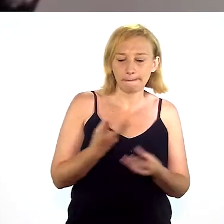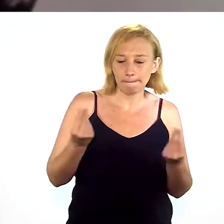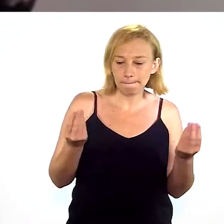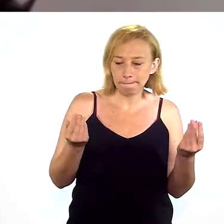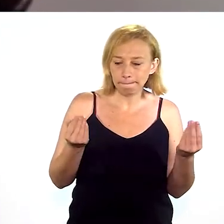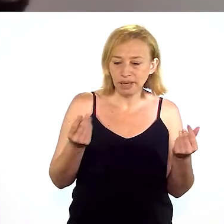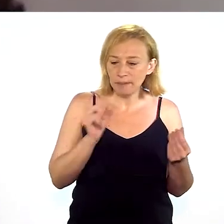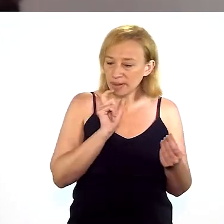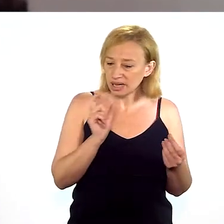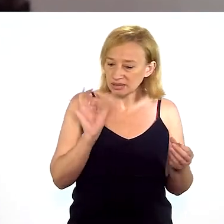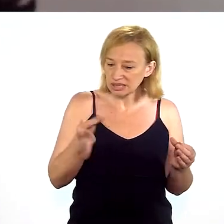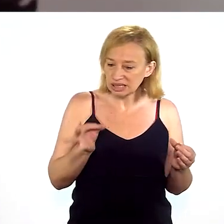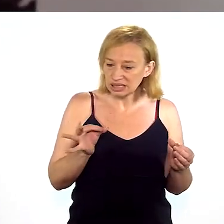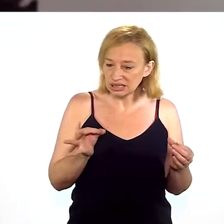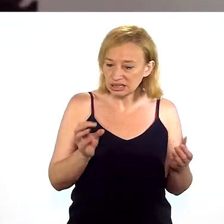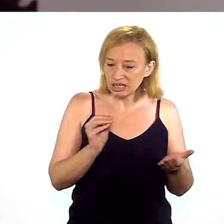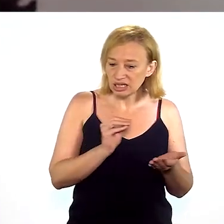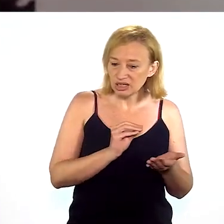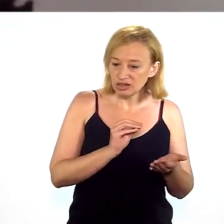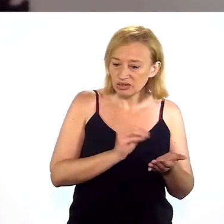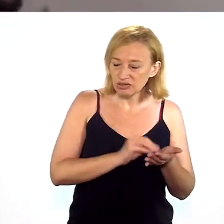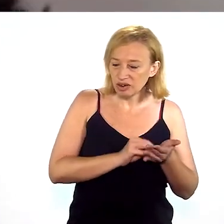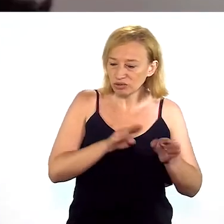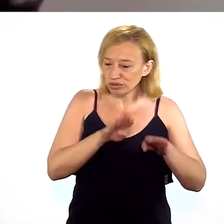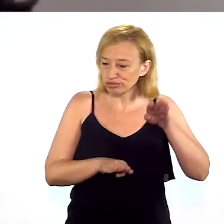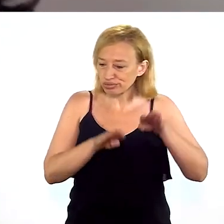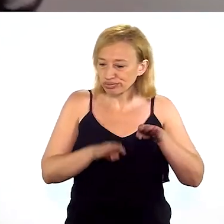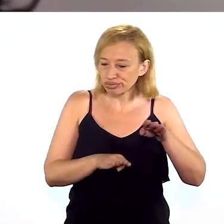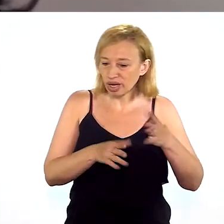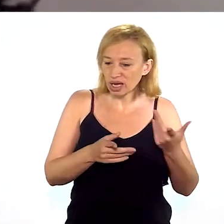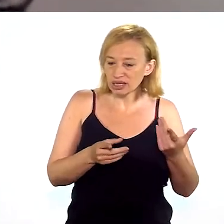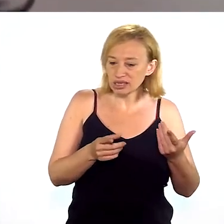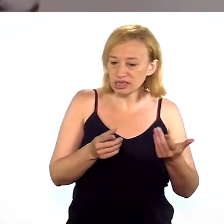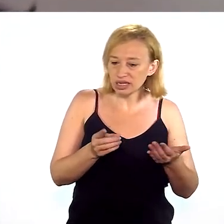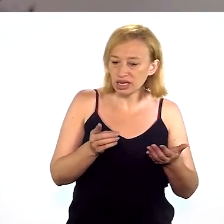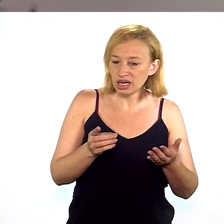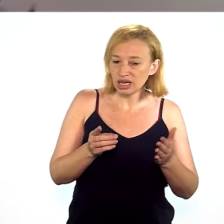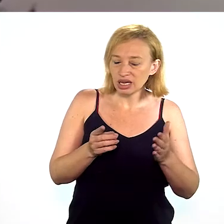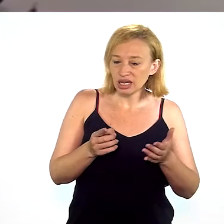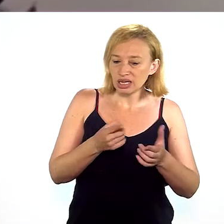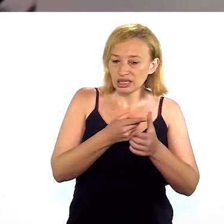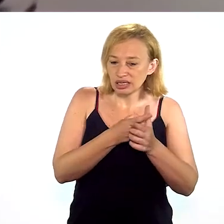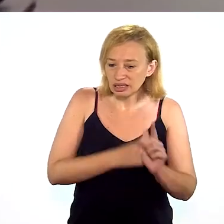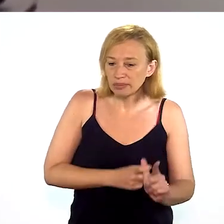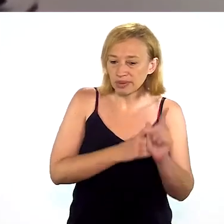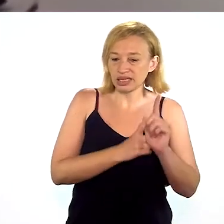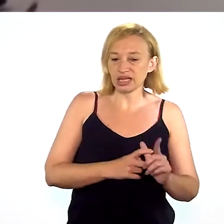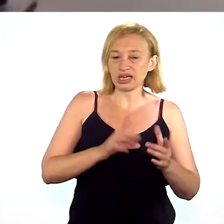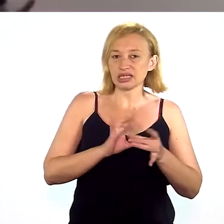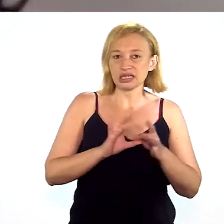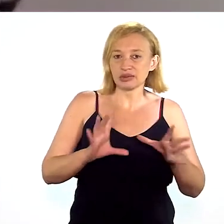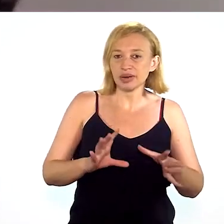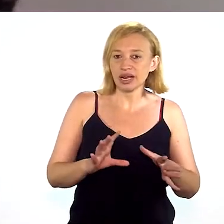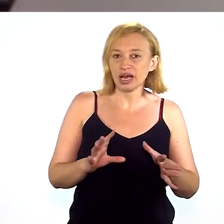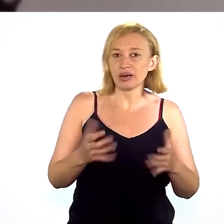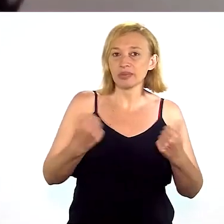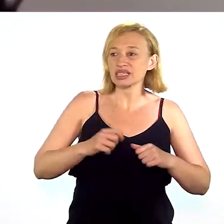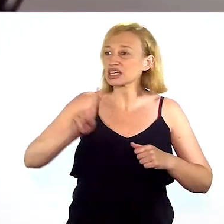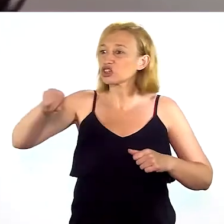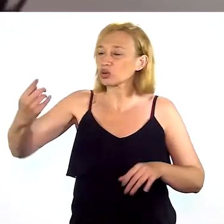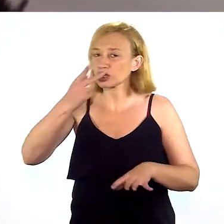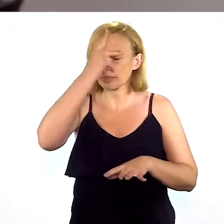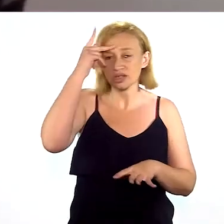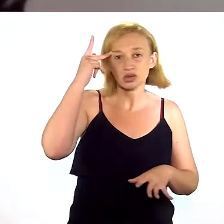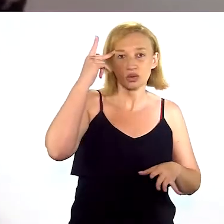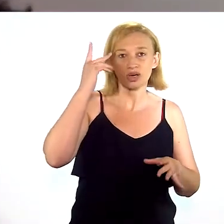essa como é que eu poderia dizer? Essa individualidade, essa independência. E a gente acha que isso vai chegar em um ponto de